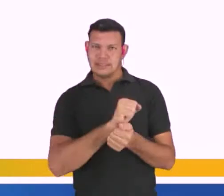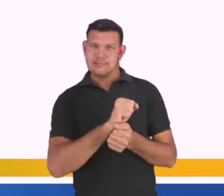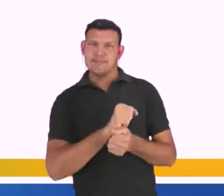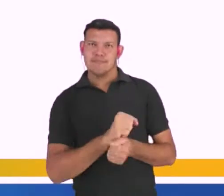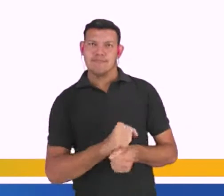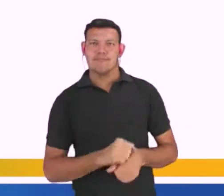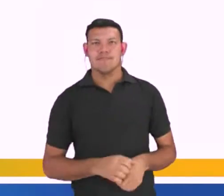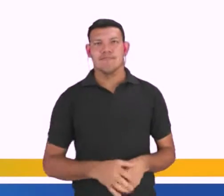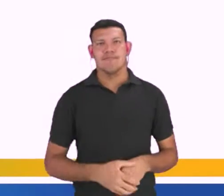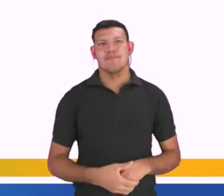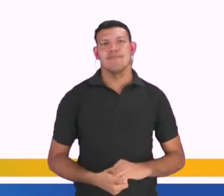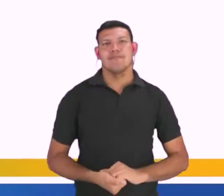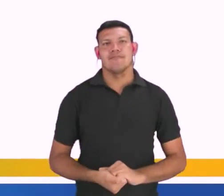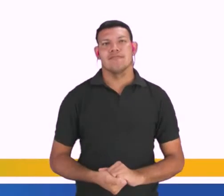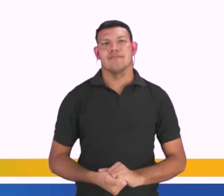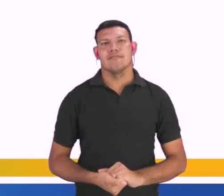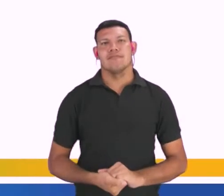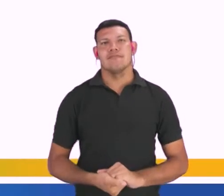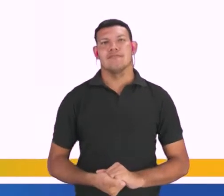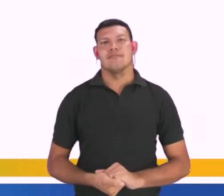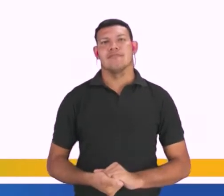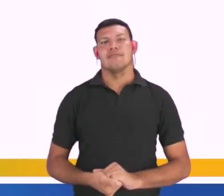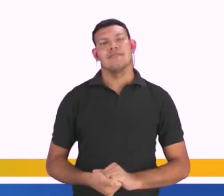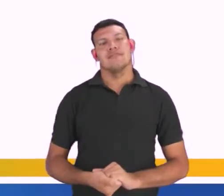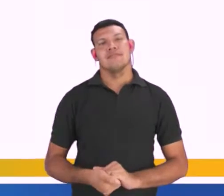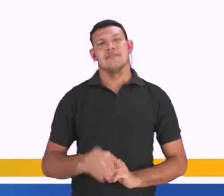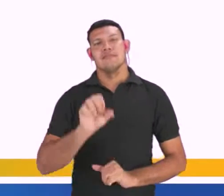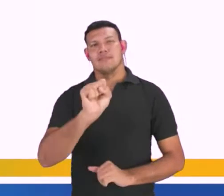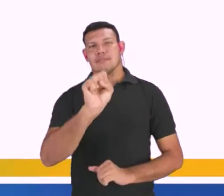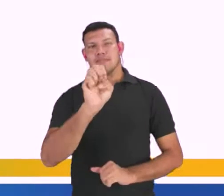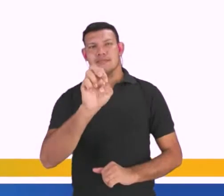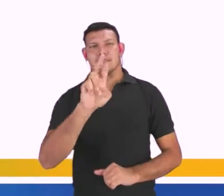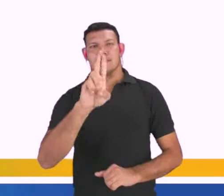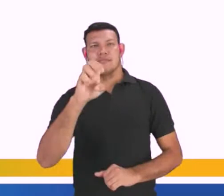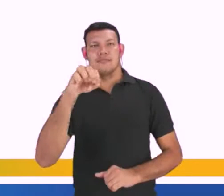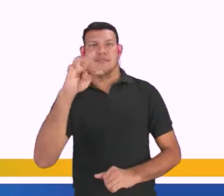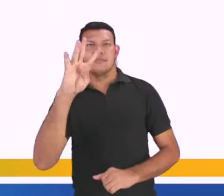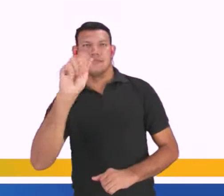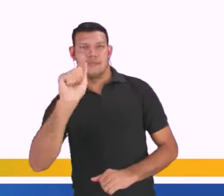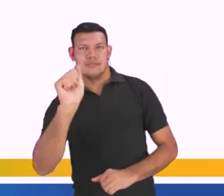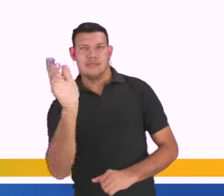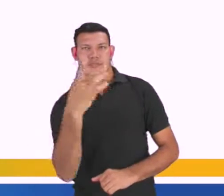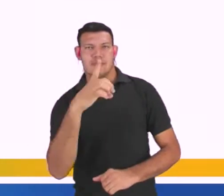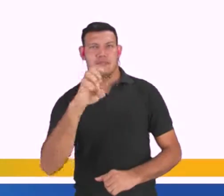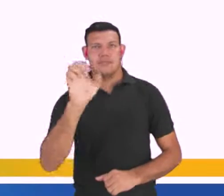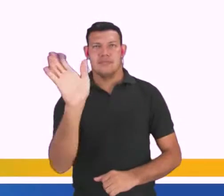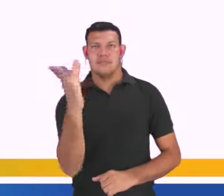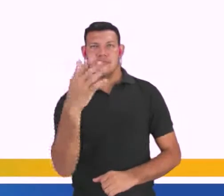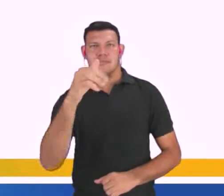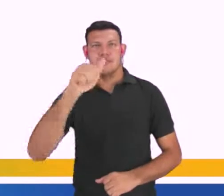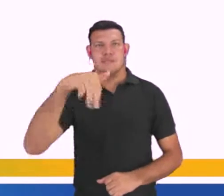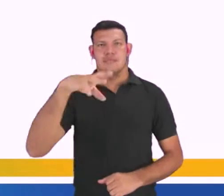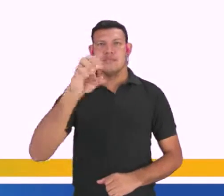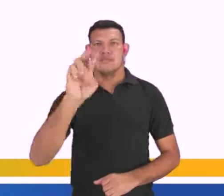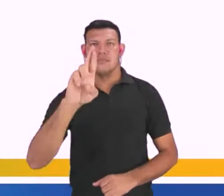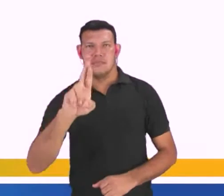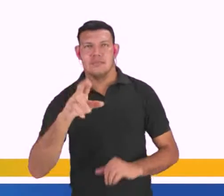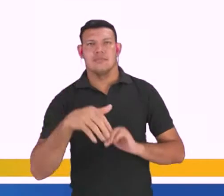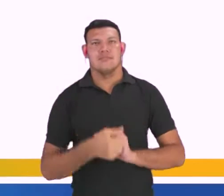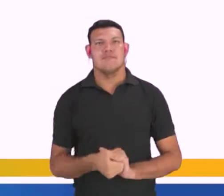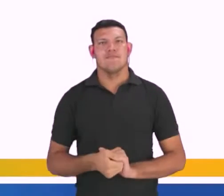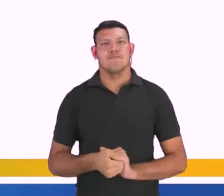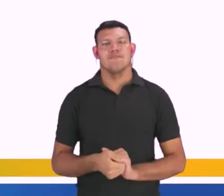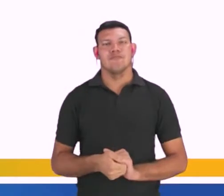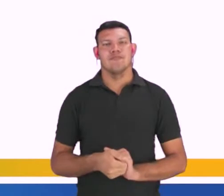não tem mau humor que resista. Até eu fiquei com vontade de comprar aí. Mas para vocês verem como a publicidade